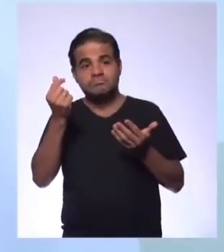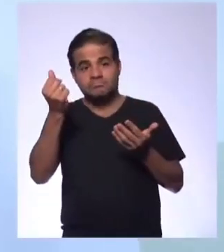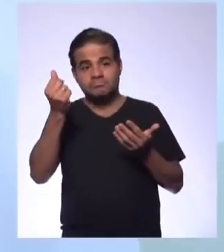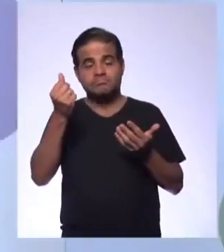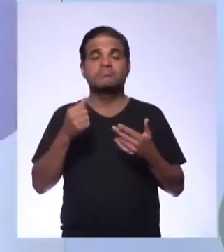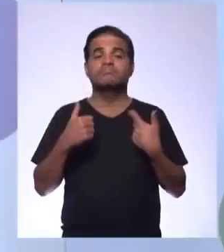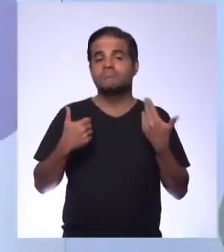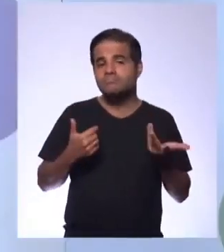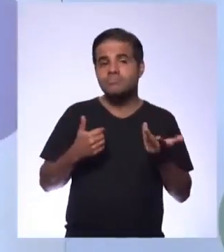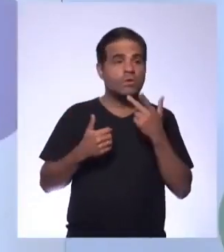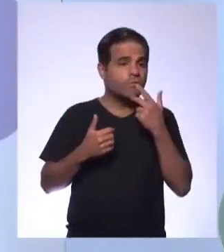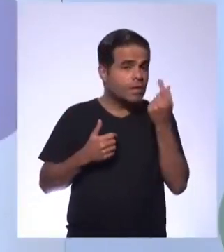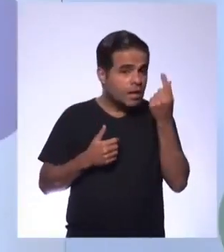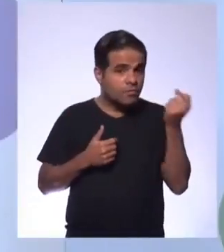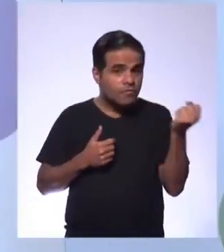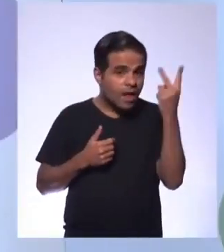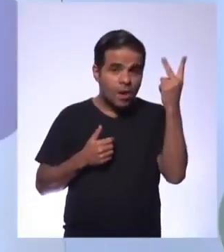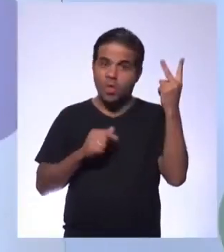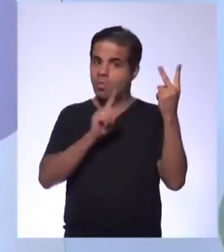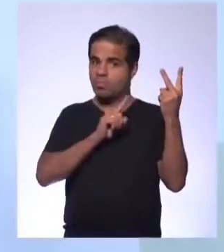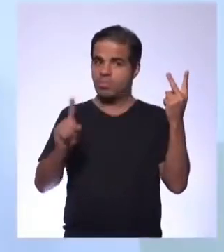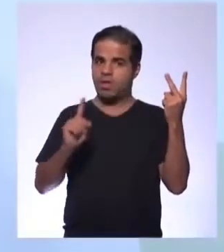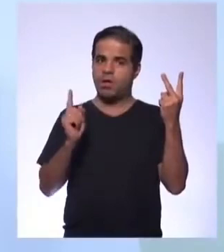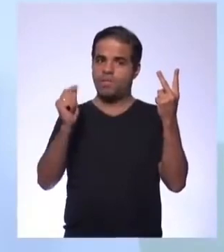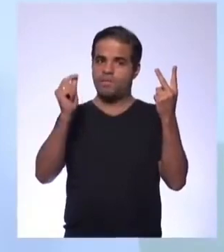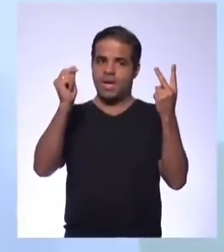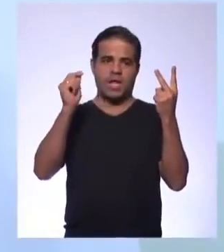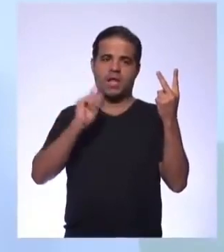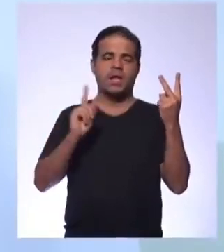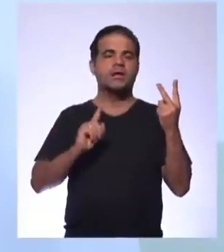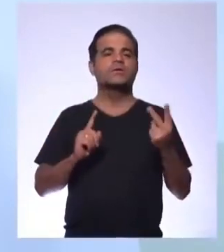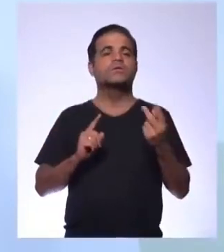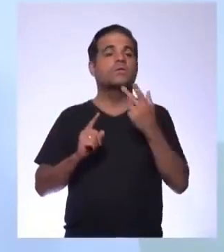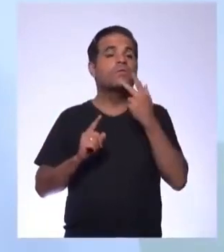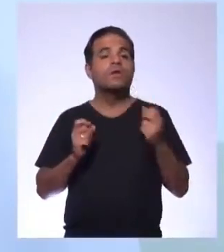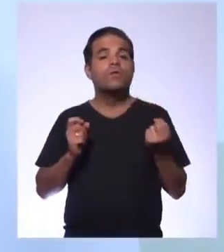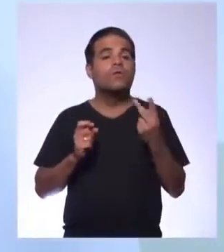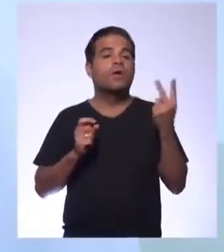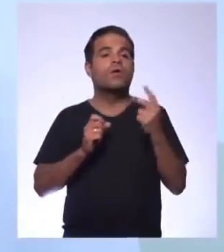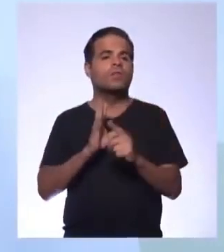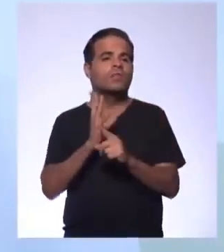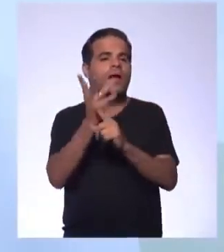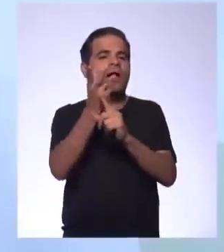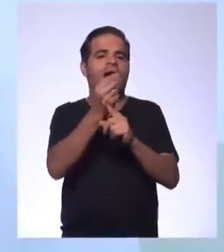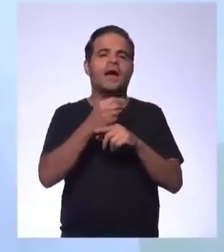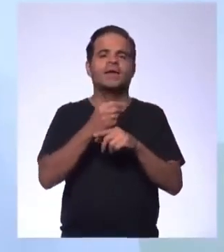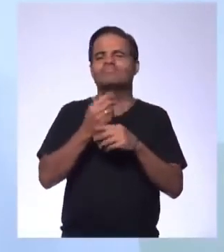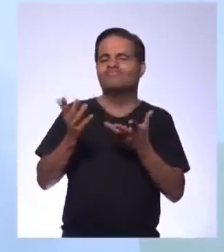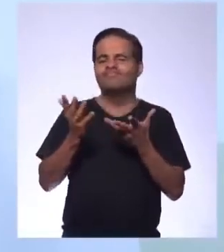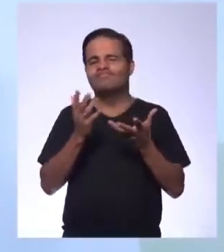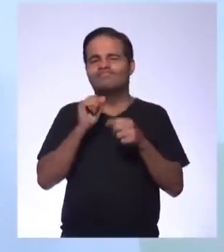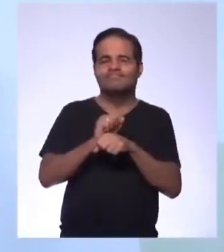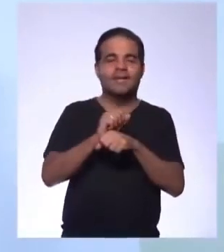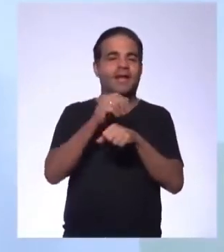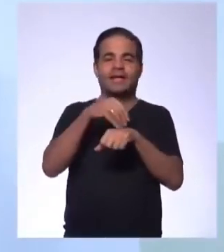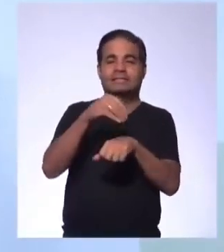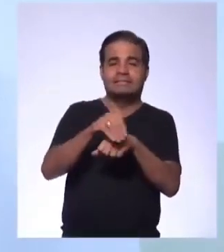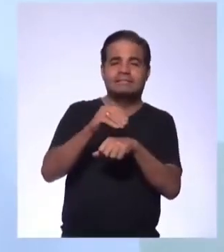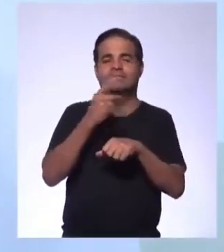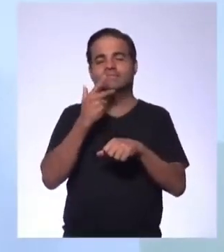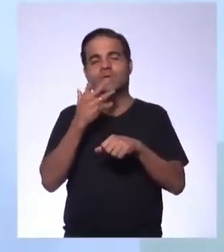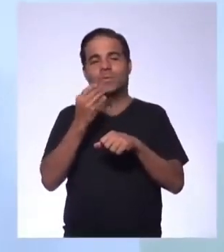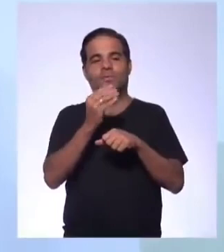viu, valor, não professor? de preço, né? Isso, né? O valor da arte. E aí, eu já vou dar aula. Não, vamos parar aqui. E o